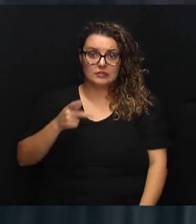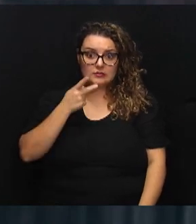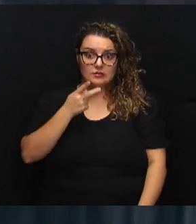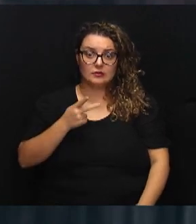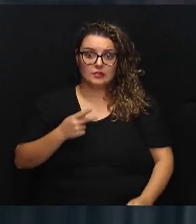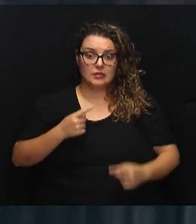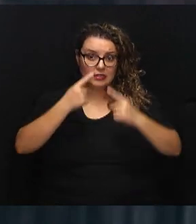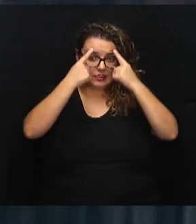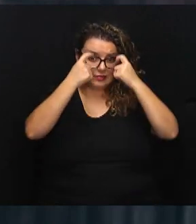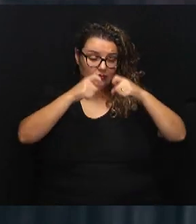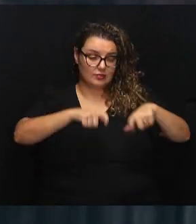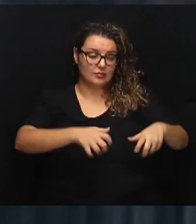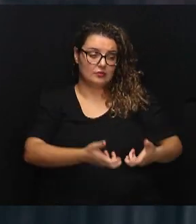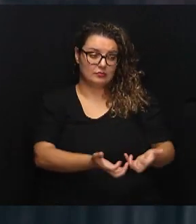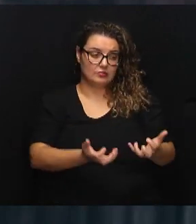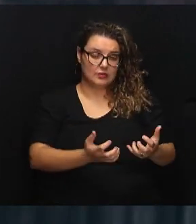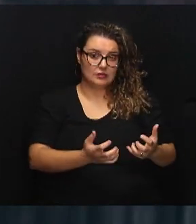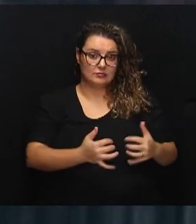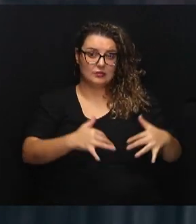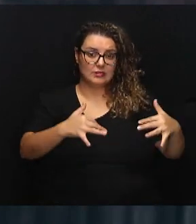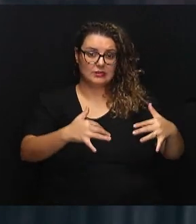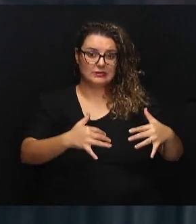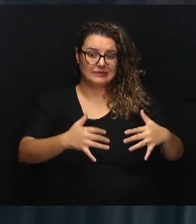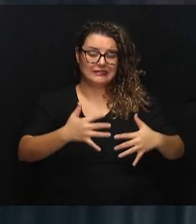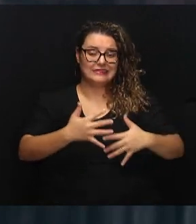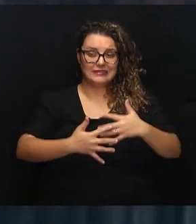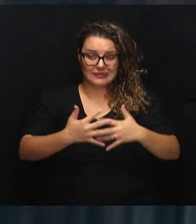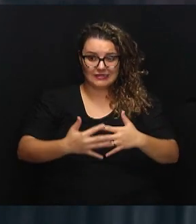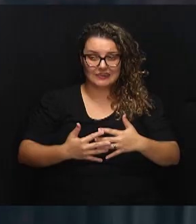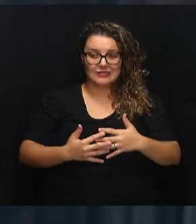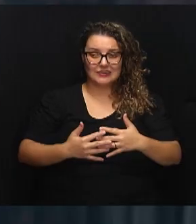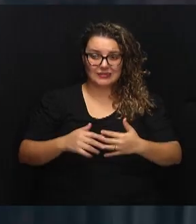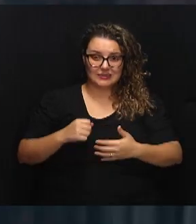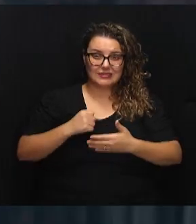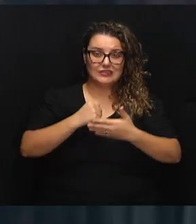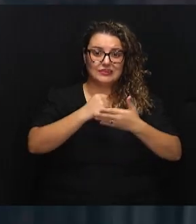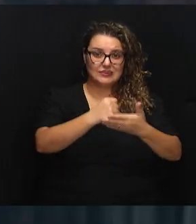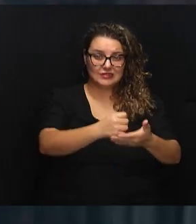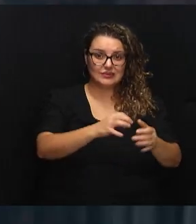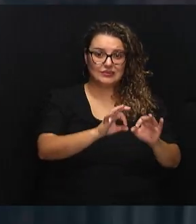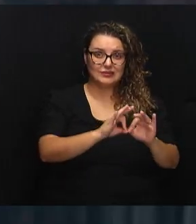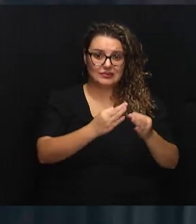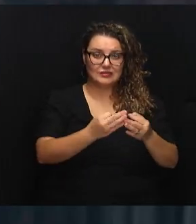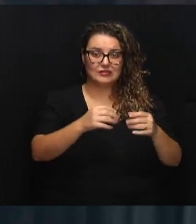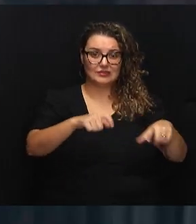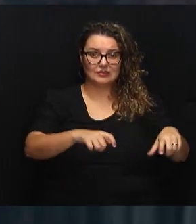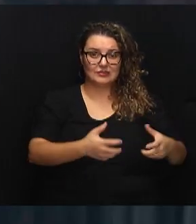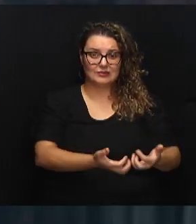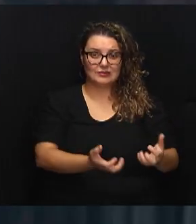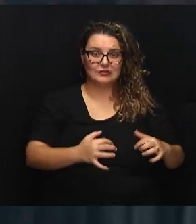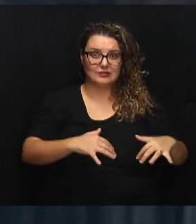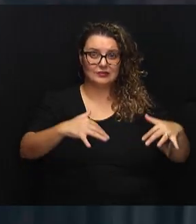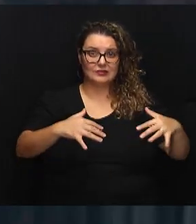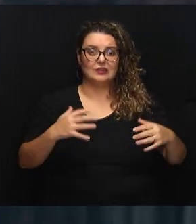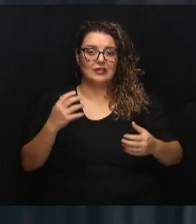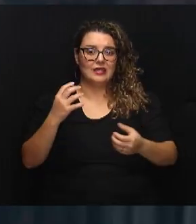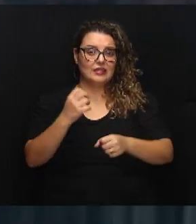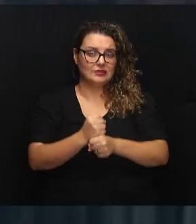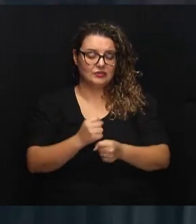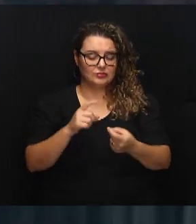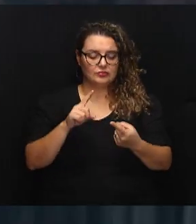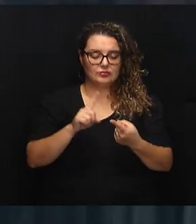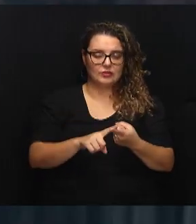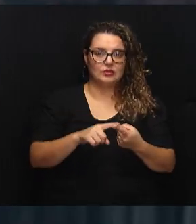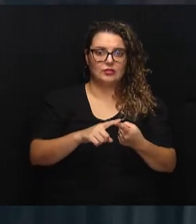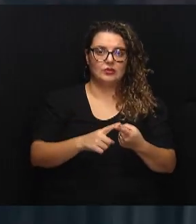tem atrapalhado bastante essa de levar as crianças, a família no estádio. Aí você junta a violência, o preço